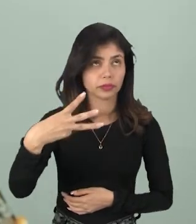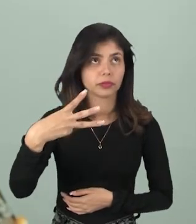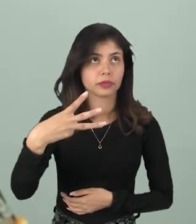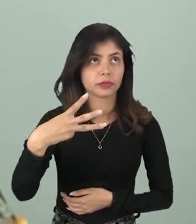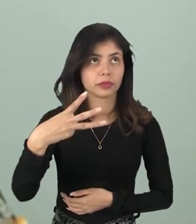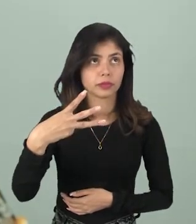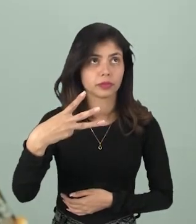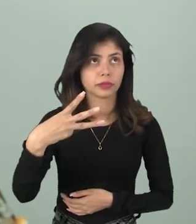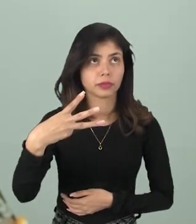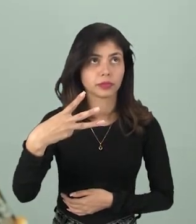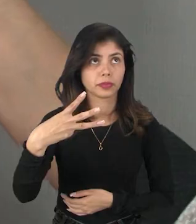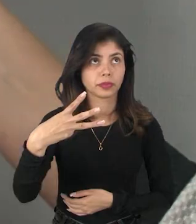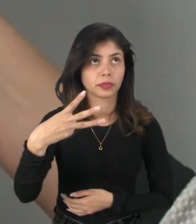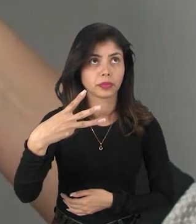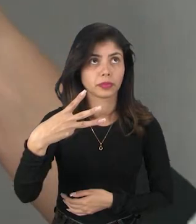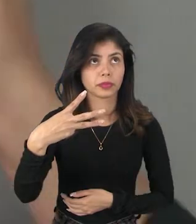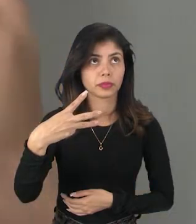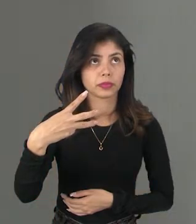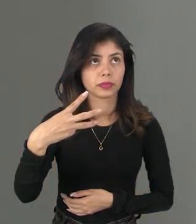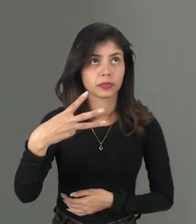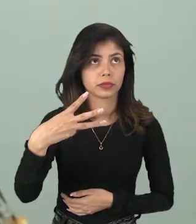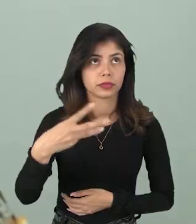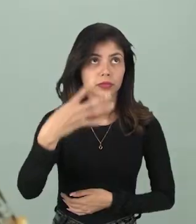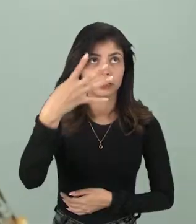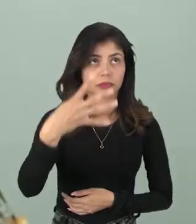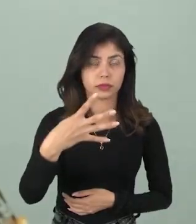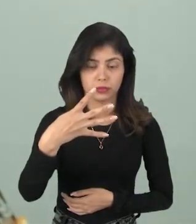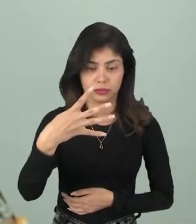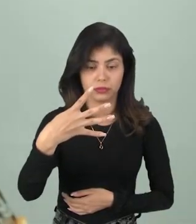U2 e